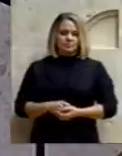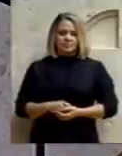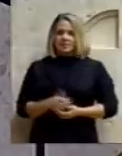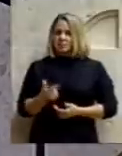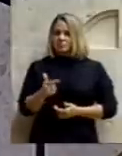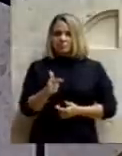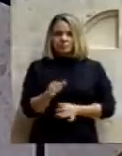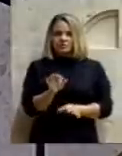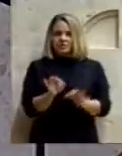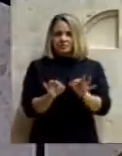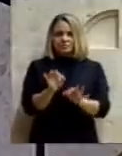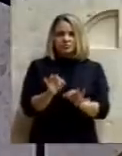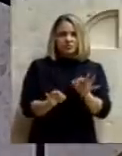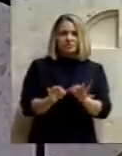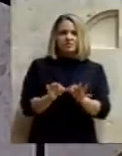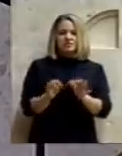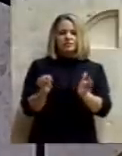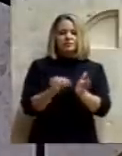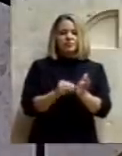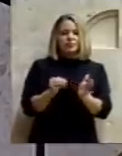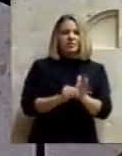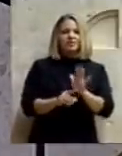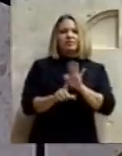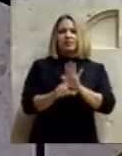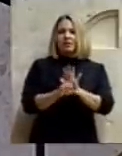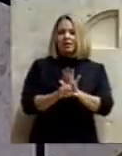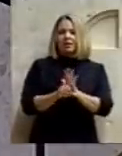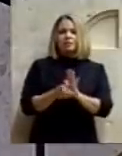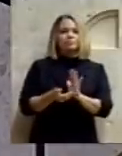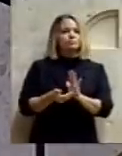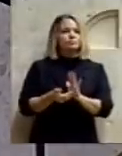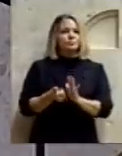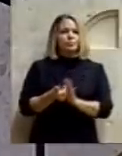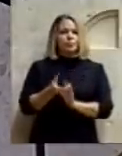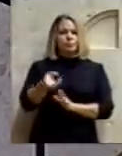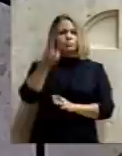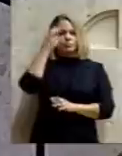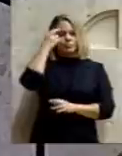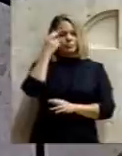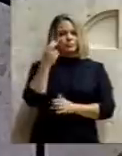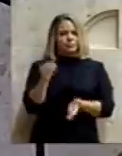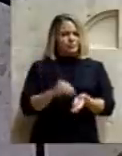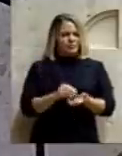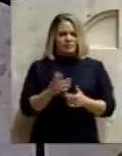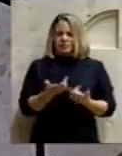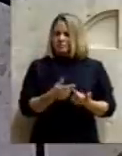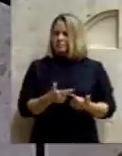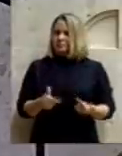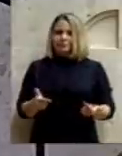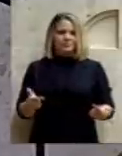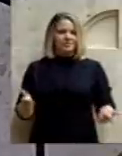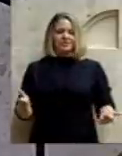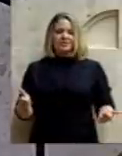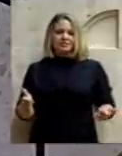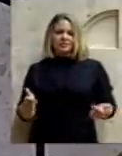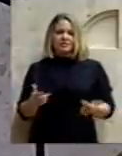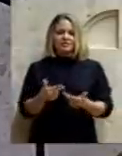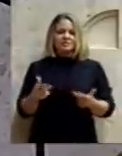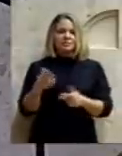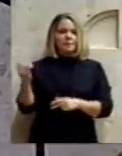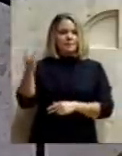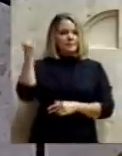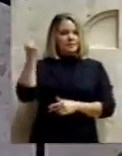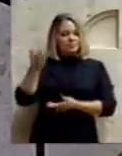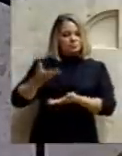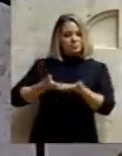Não há justiça sem leis, nem sem cultura. A justiça é elemento íncito ao